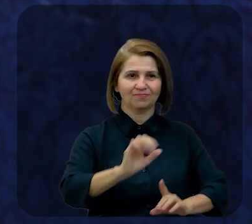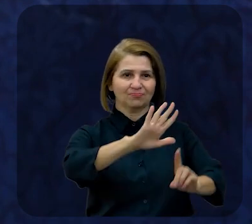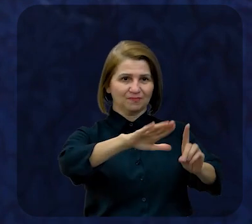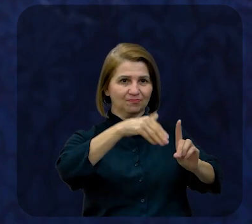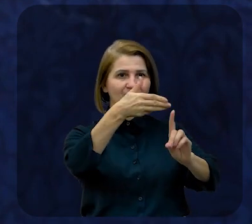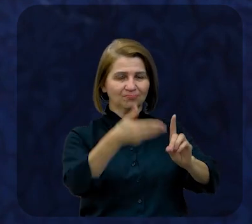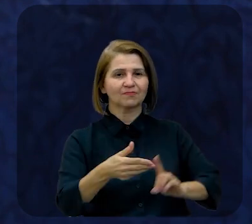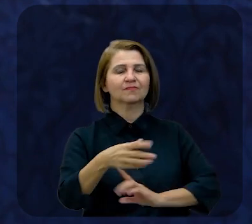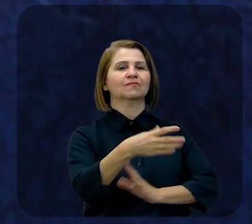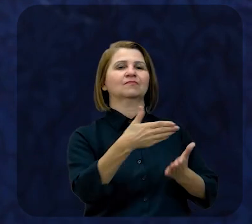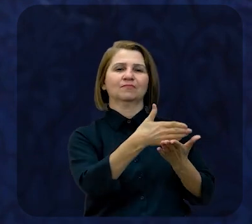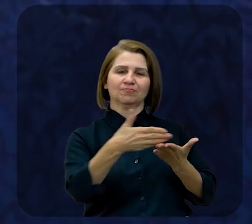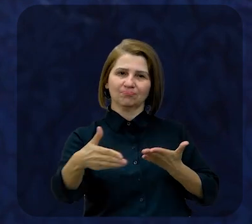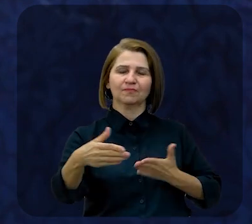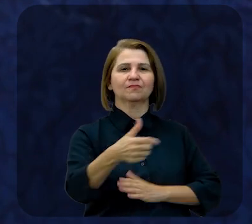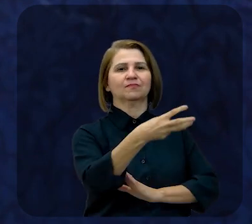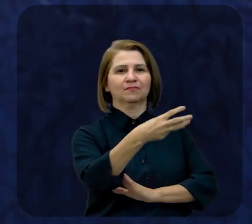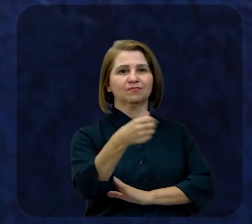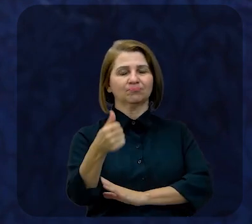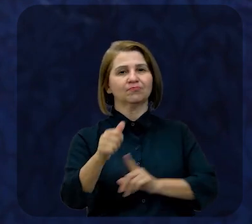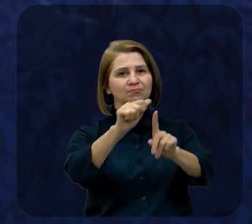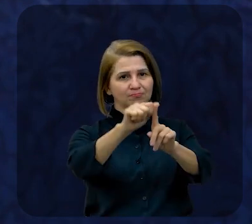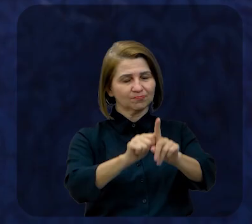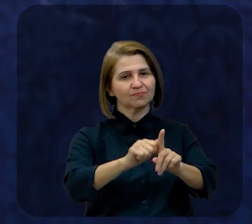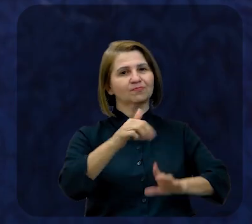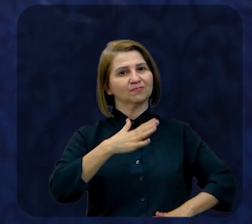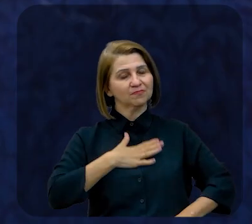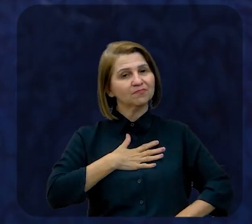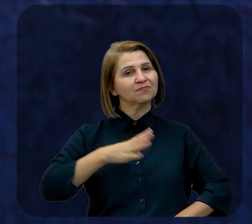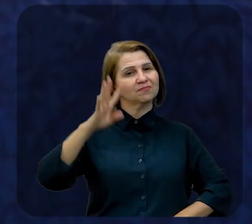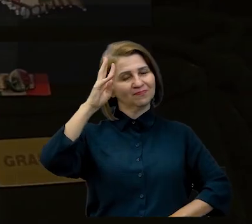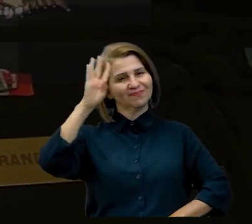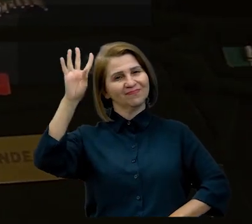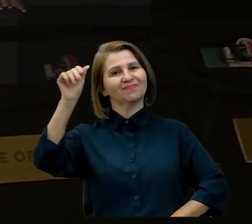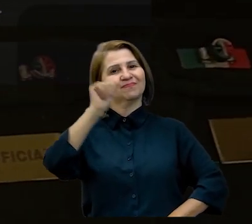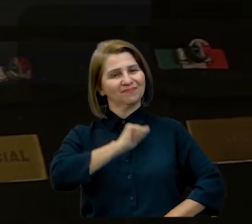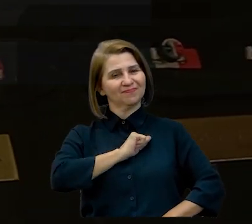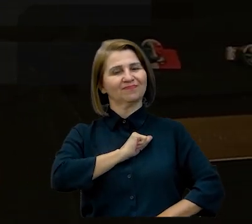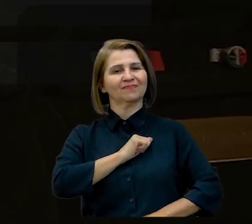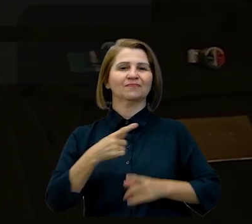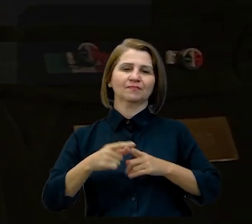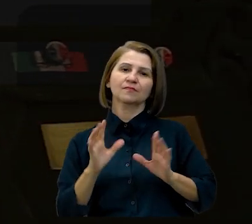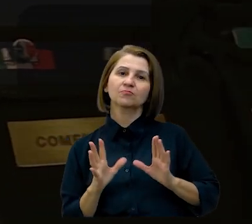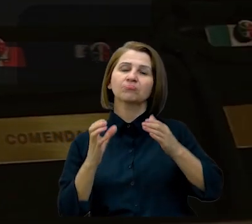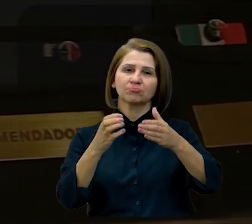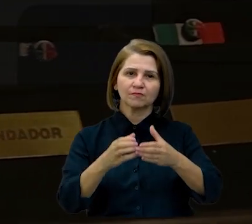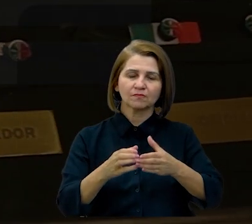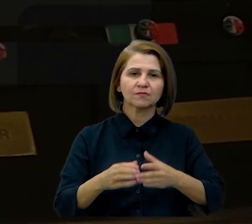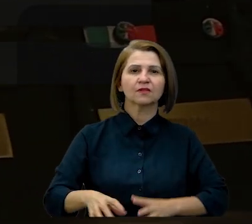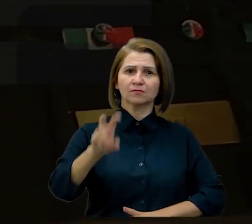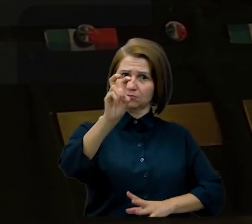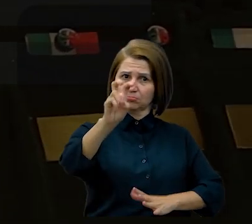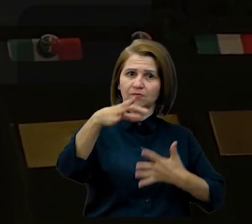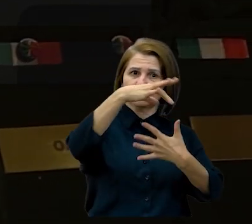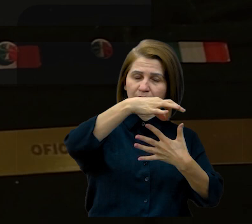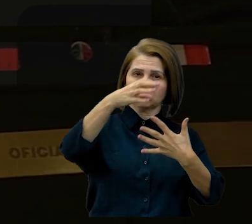em 31 de agosto, porque foi justamente essa a data em que Dom Bosco teve o sonho. A comenda compreende 5 graus: